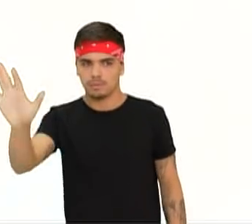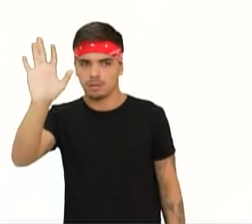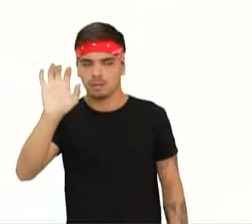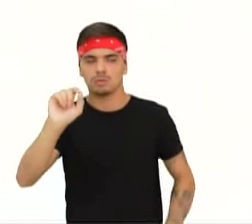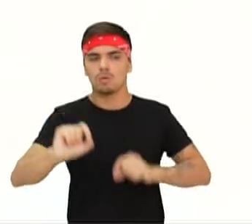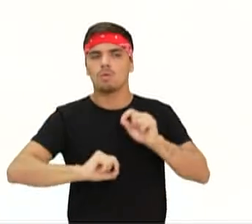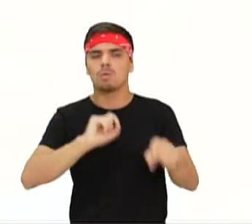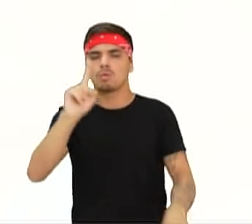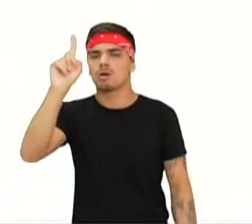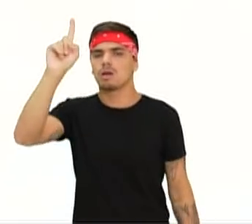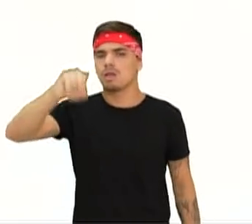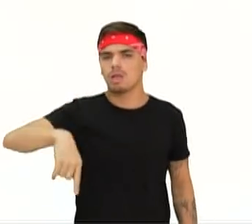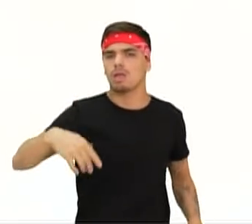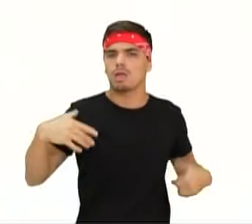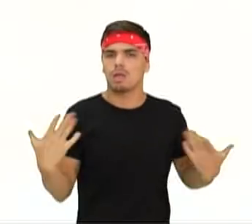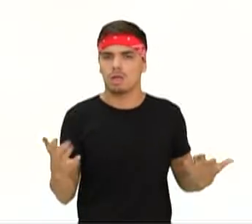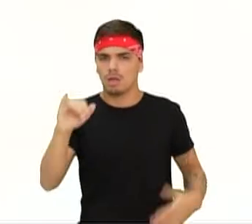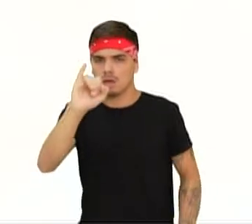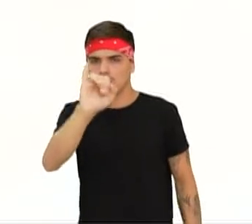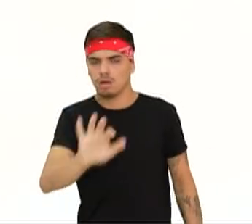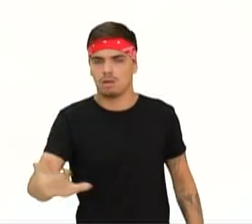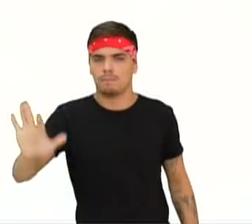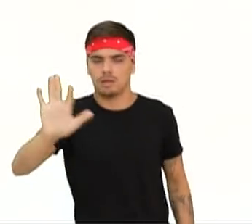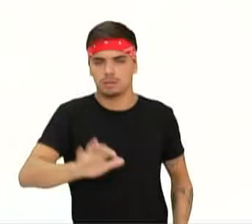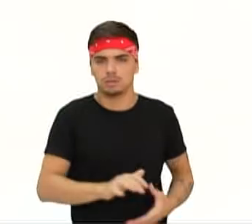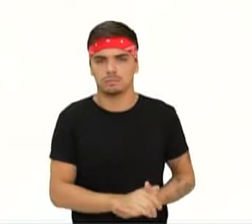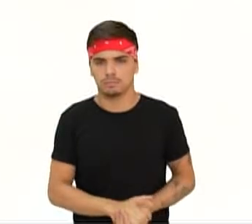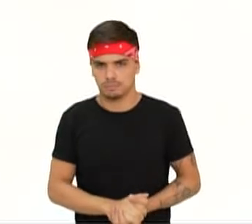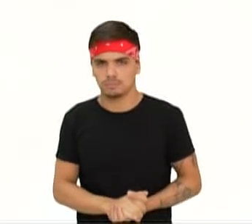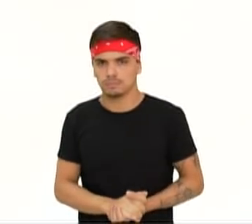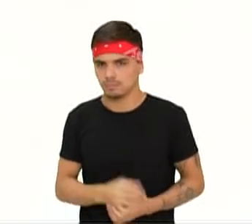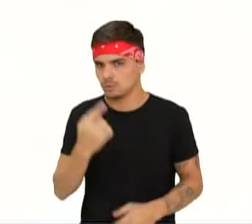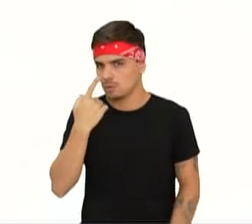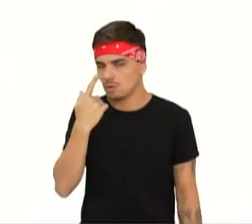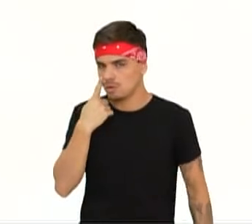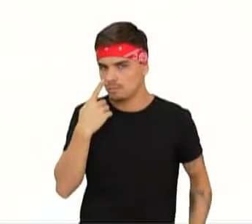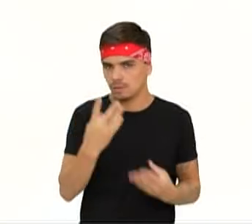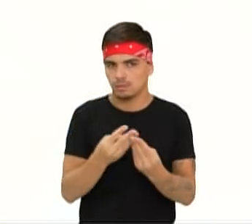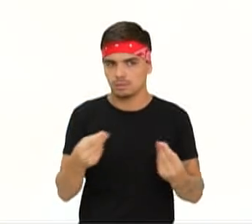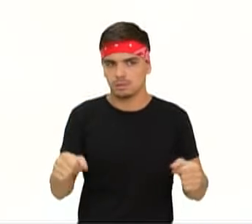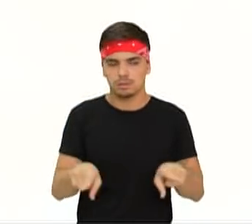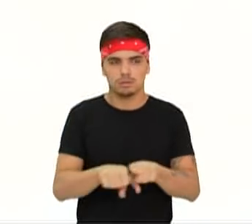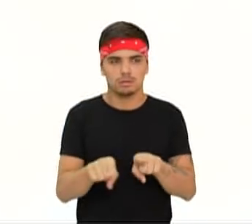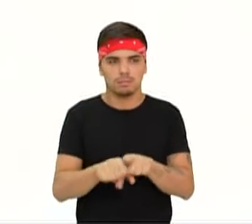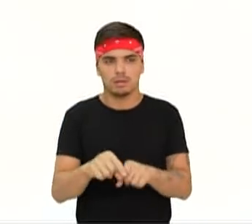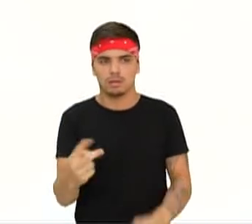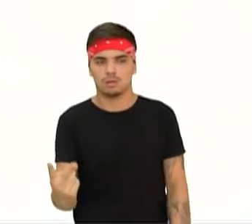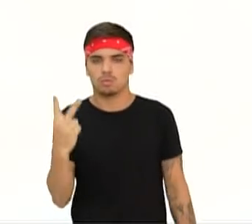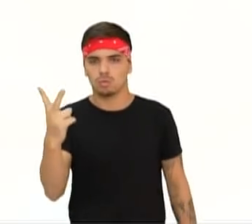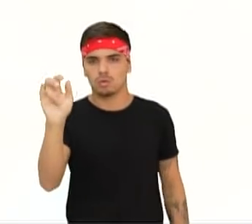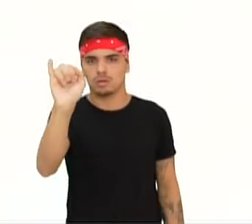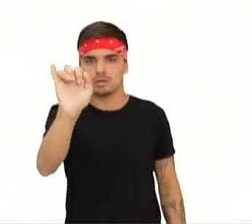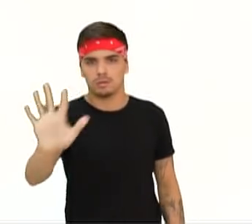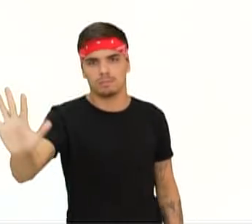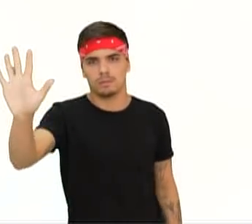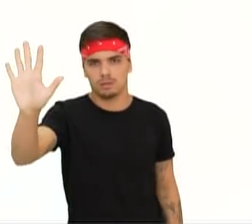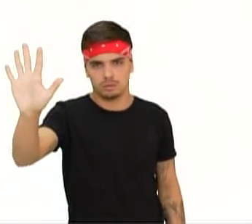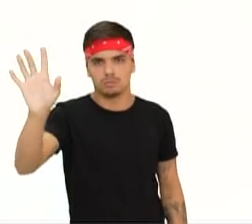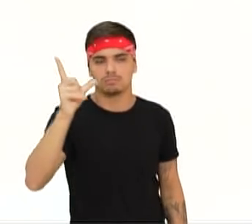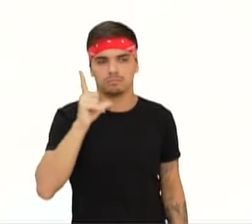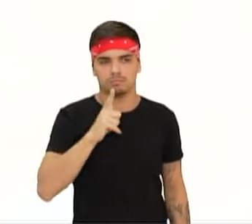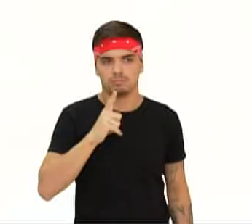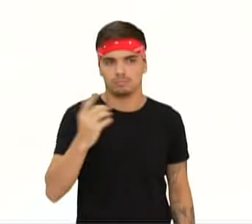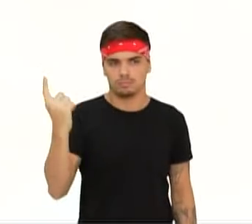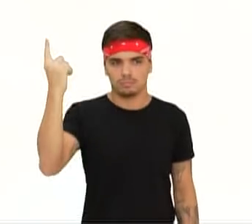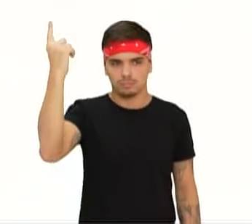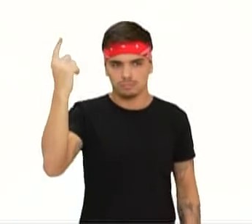O que será que é isso daqui na imagem número 1, né? Presta bastante atenção. E nós temos a imagem número 2 ali, né?